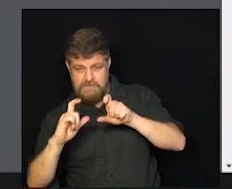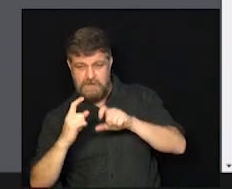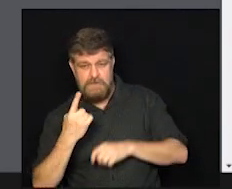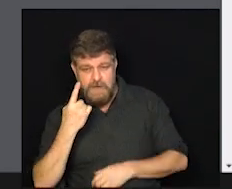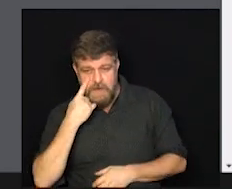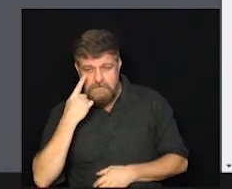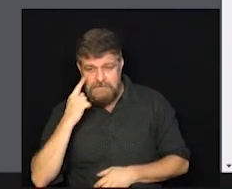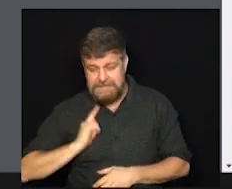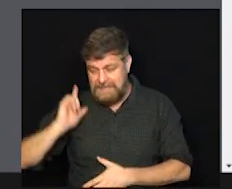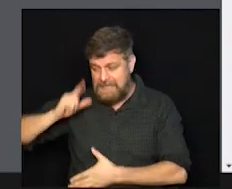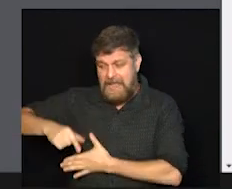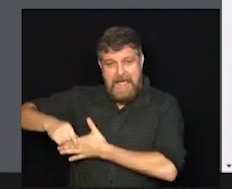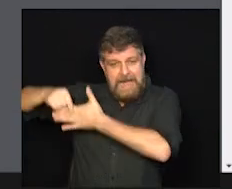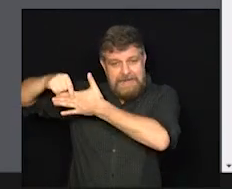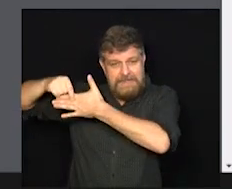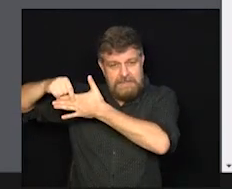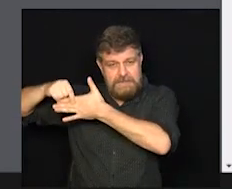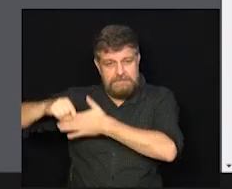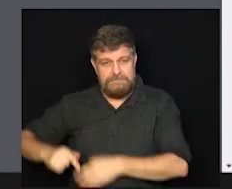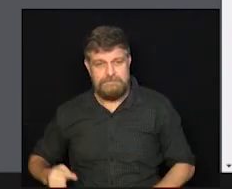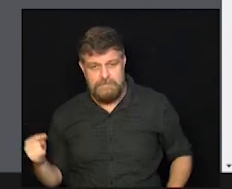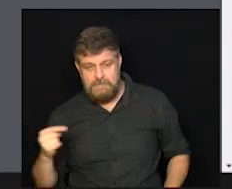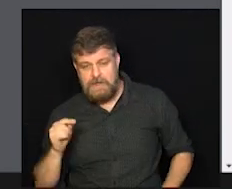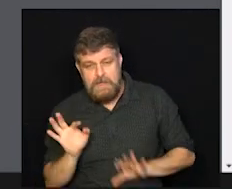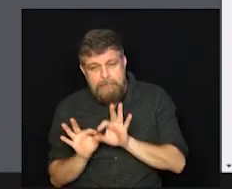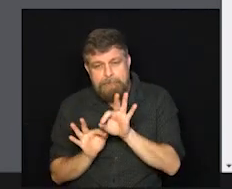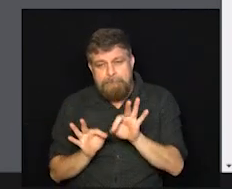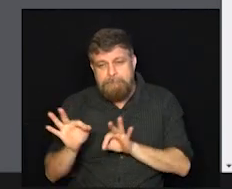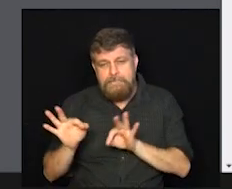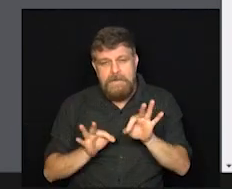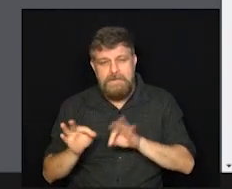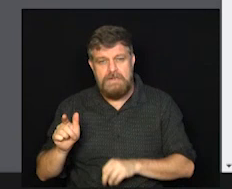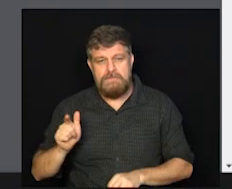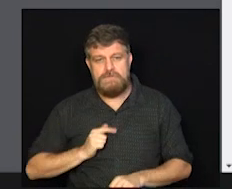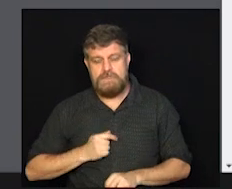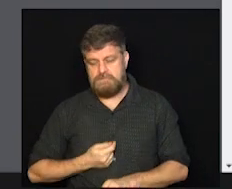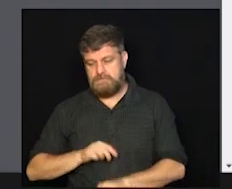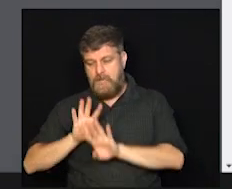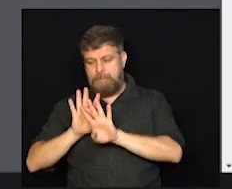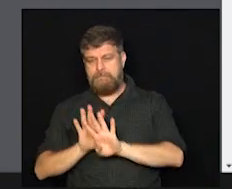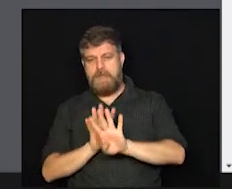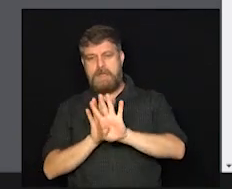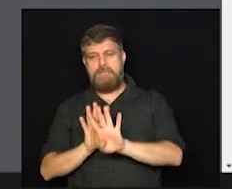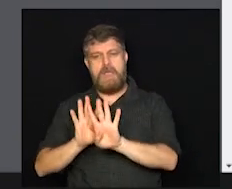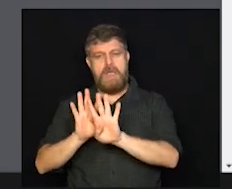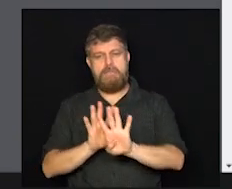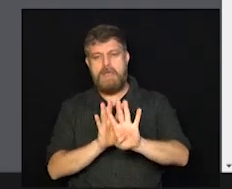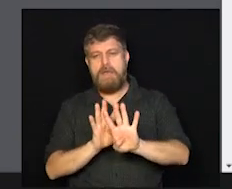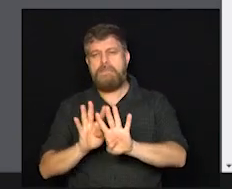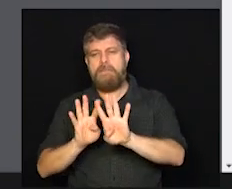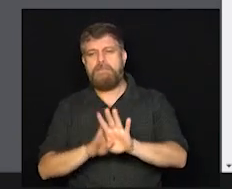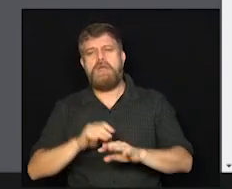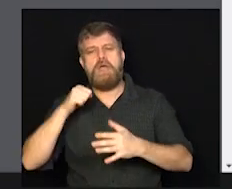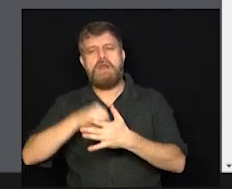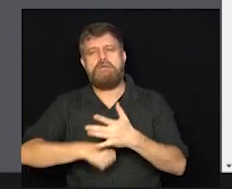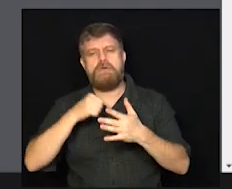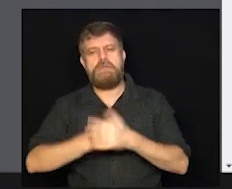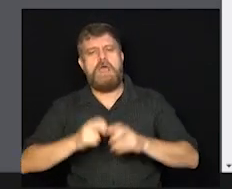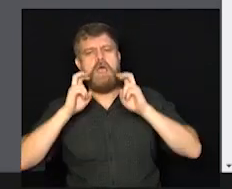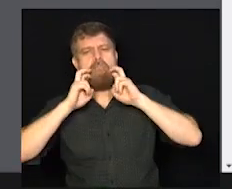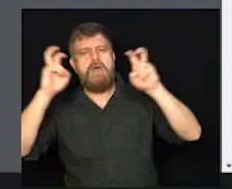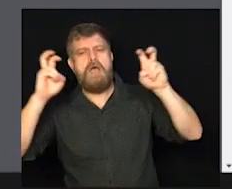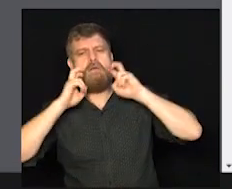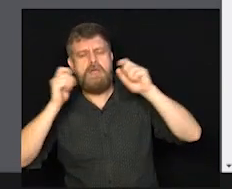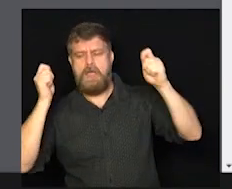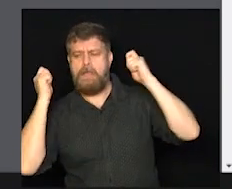de lideranças, a do meio, onde se preparavam os levantes da procissão para reivindicar aí